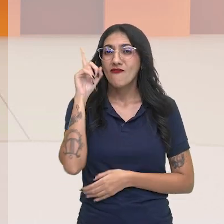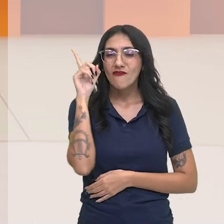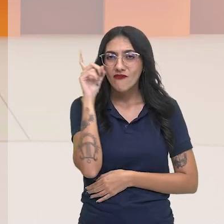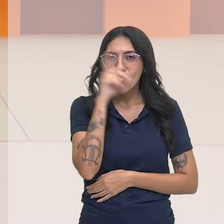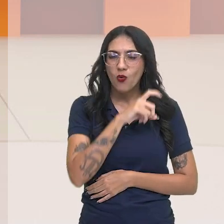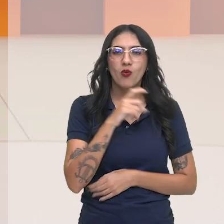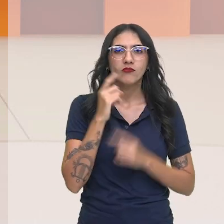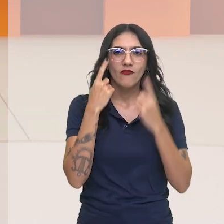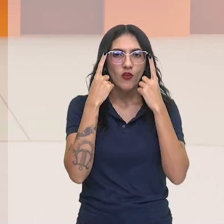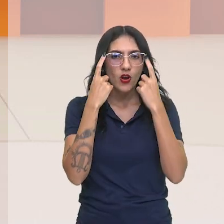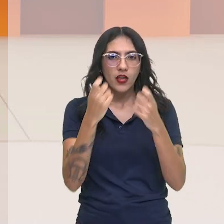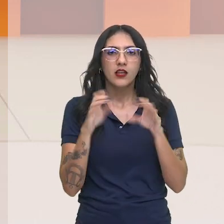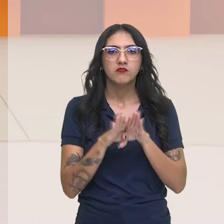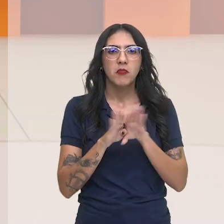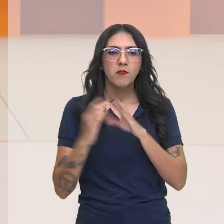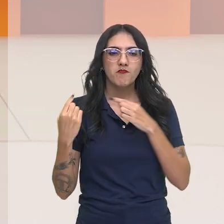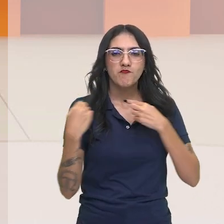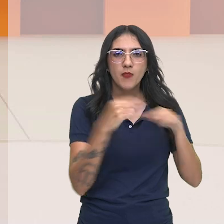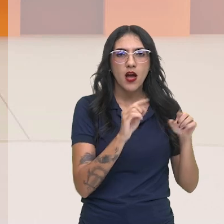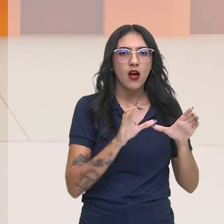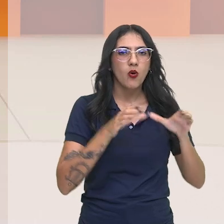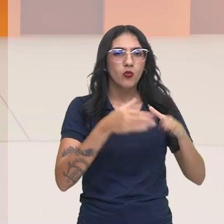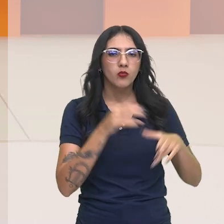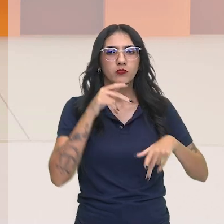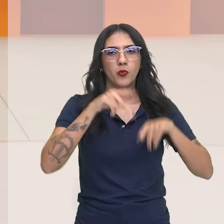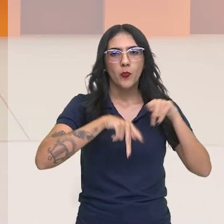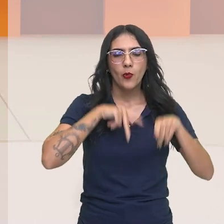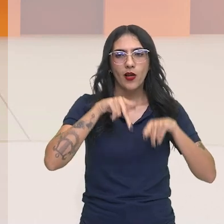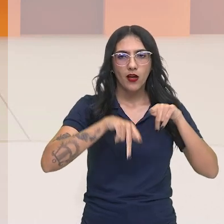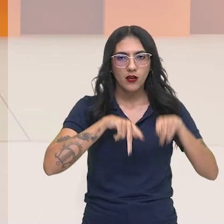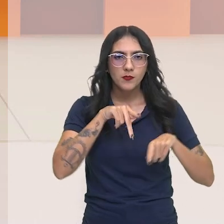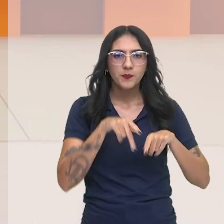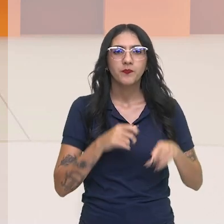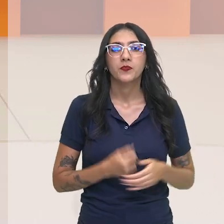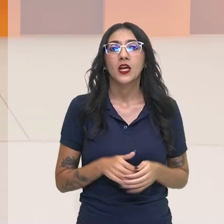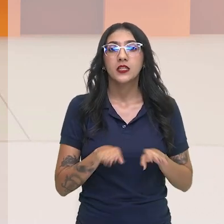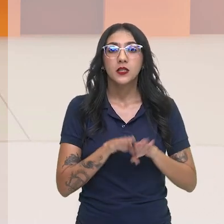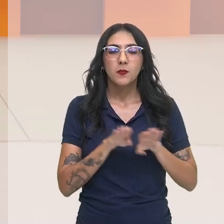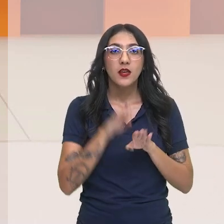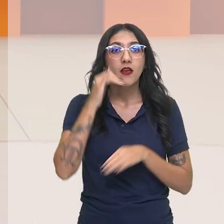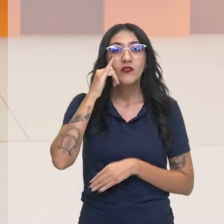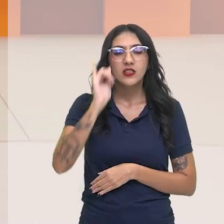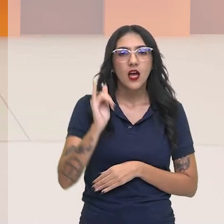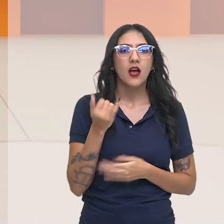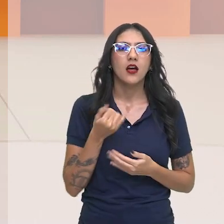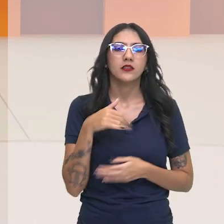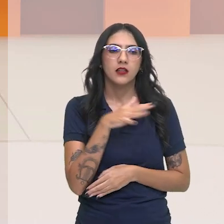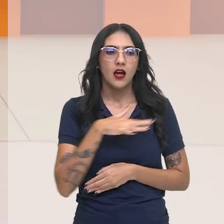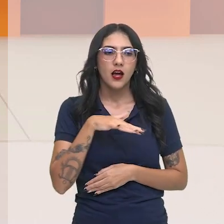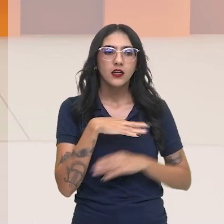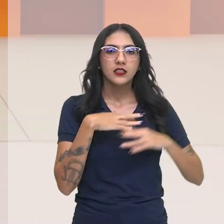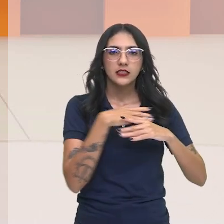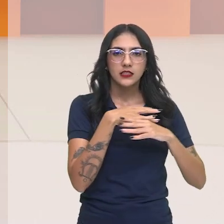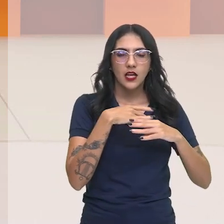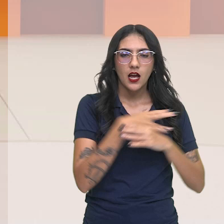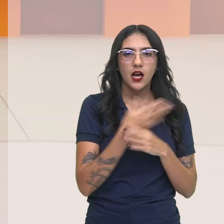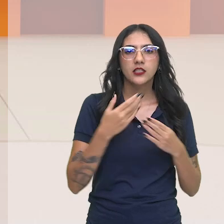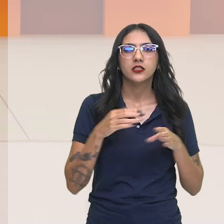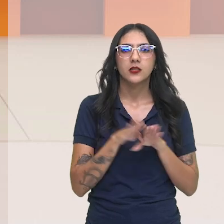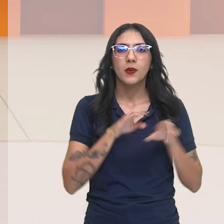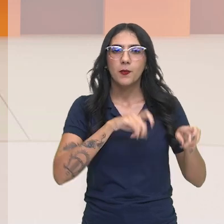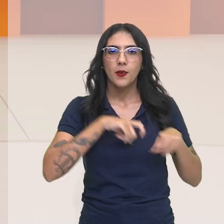órgãos de imprensa, repressão aos movimentos populares de esquerda, combate à guerrilha urbana e rural,